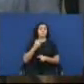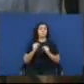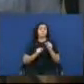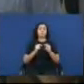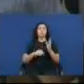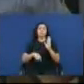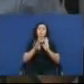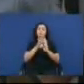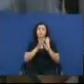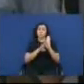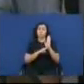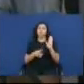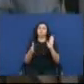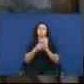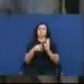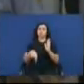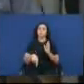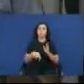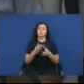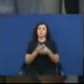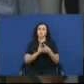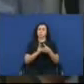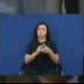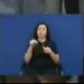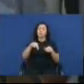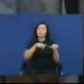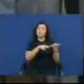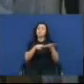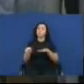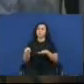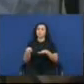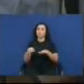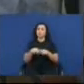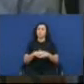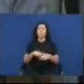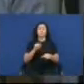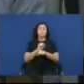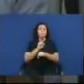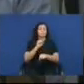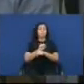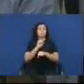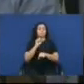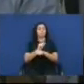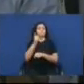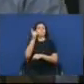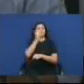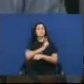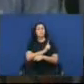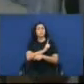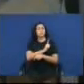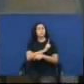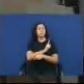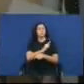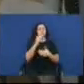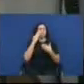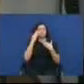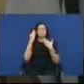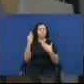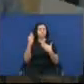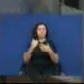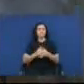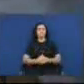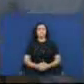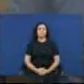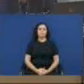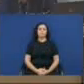virá para a Câmara Municipal de Limeira ainda esta semana e é com esta esperança que eu me despeço dessa tribuna. Muito